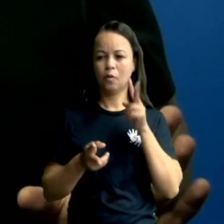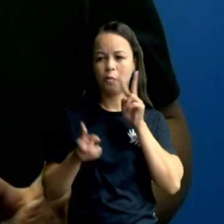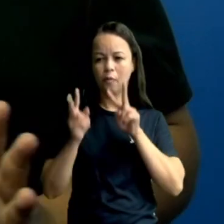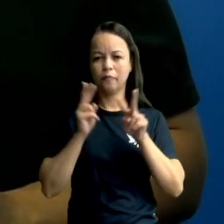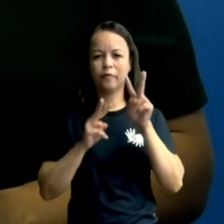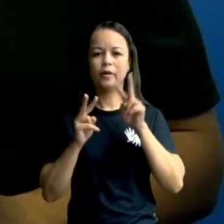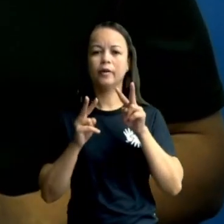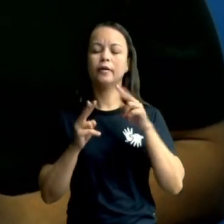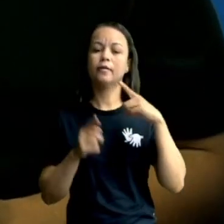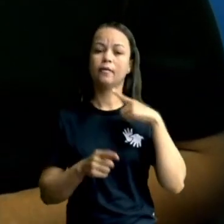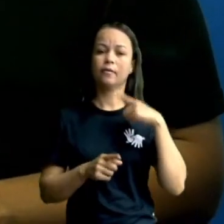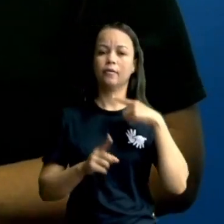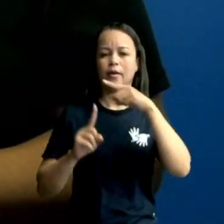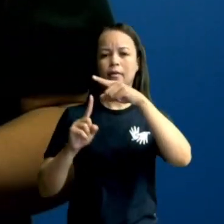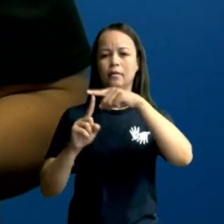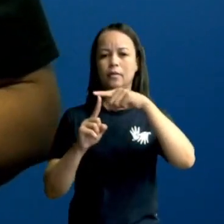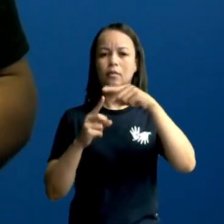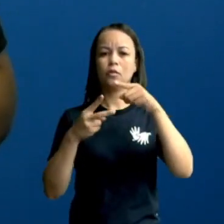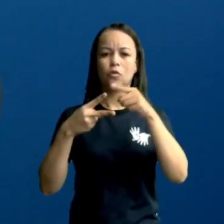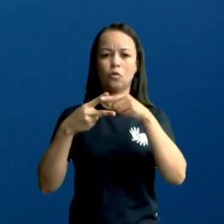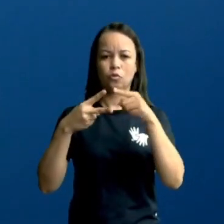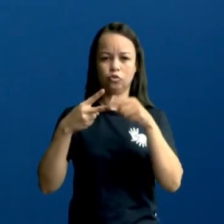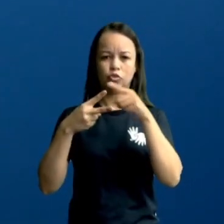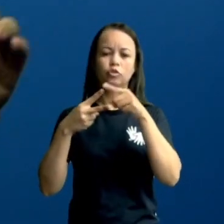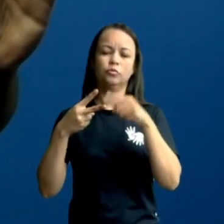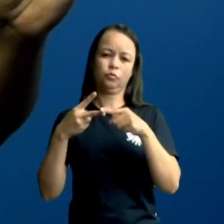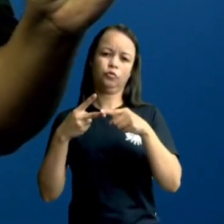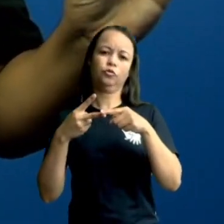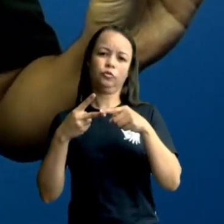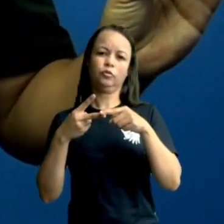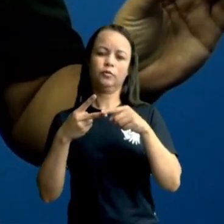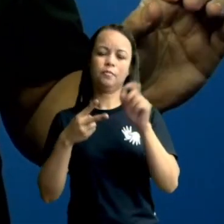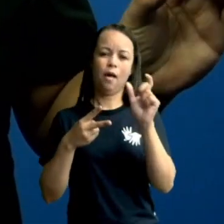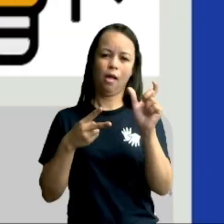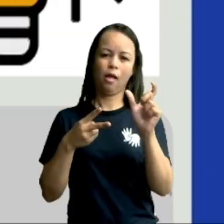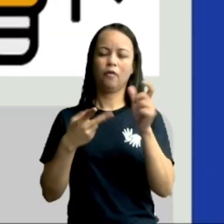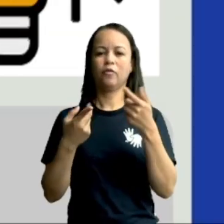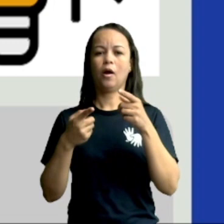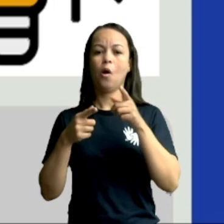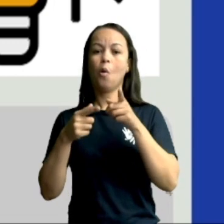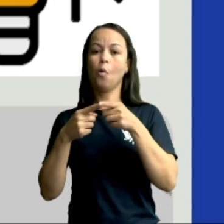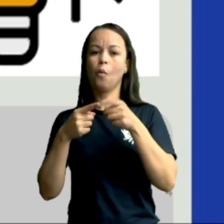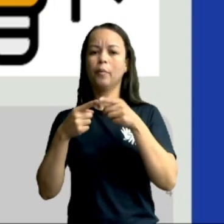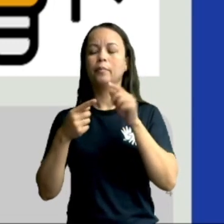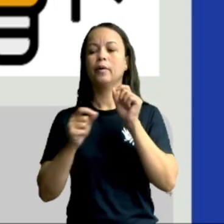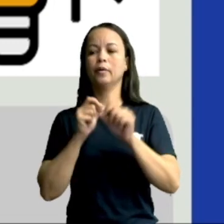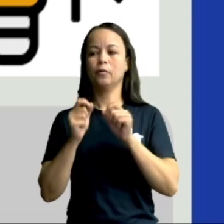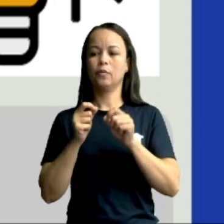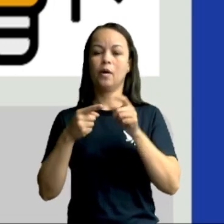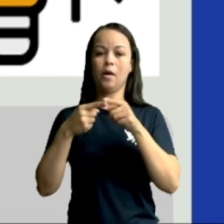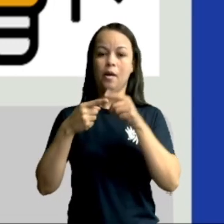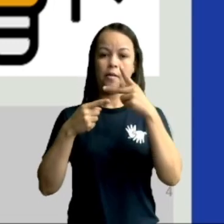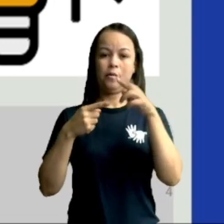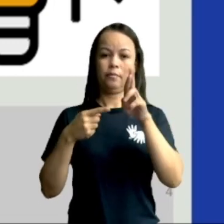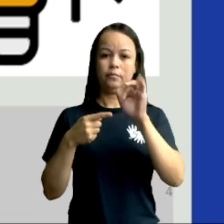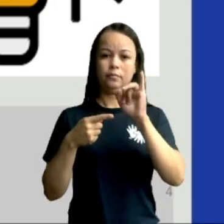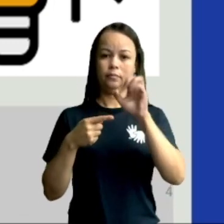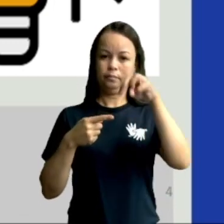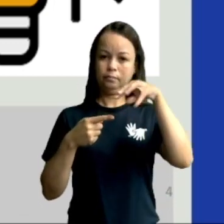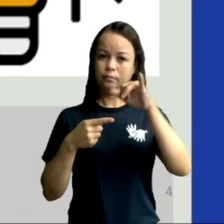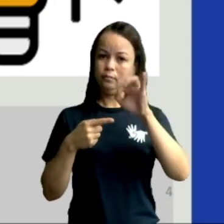existem dois tipos, né? Bem claros de palavras. Primeiro dele, as palavras primitivas